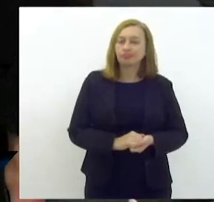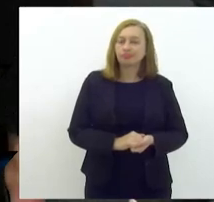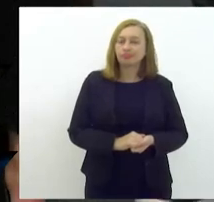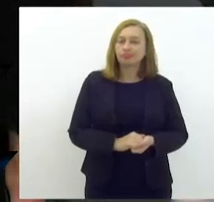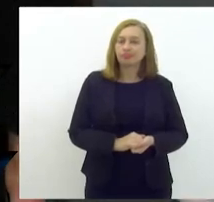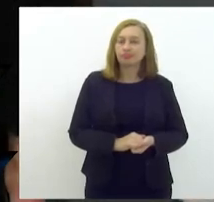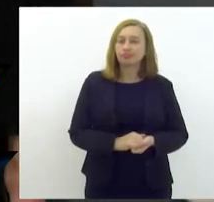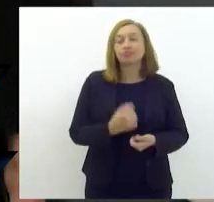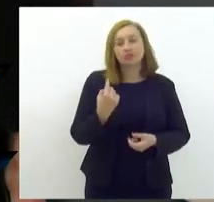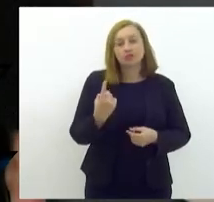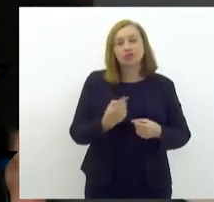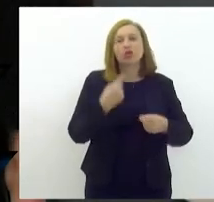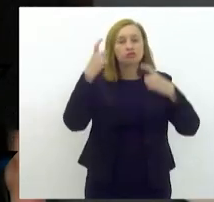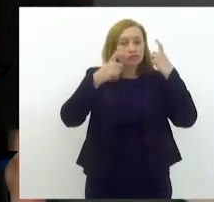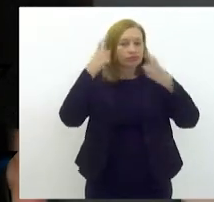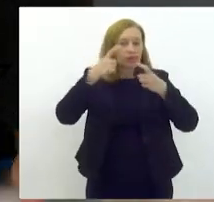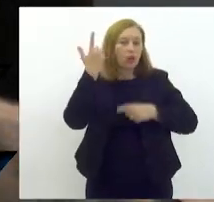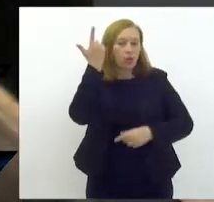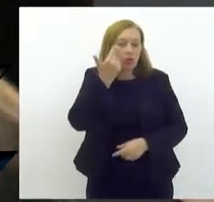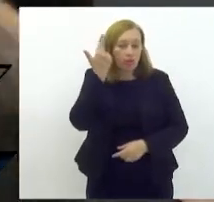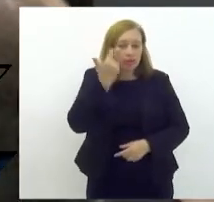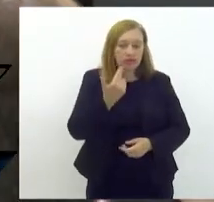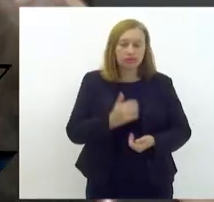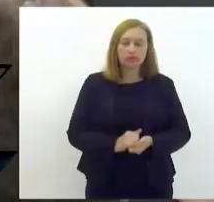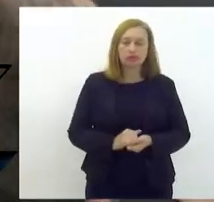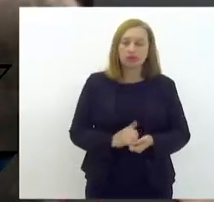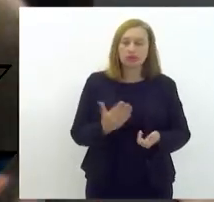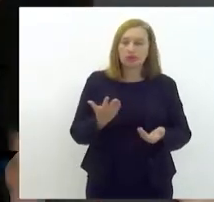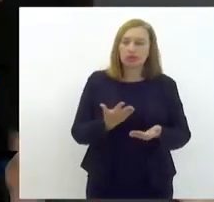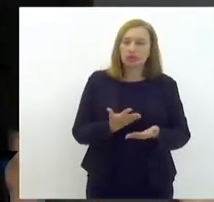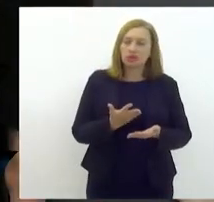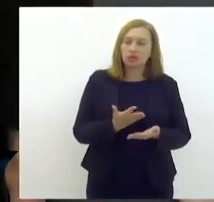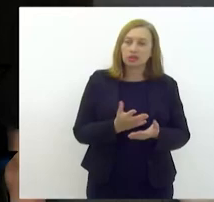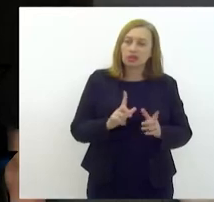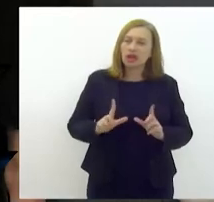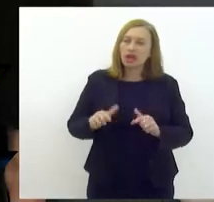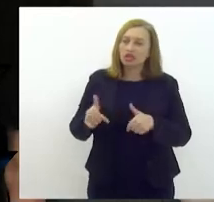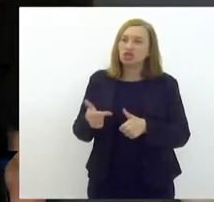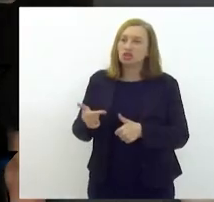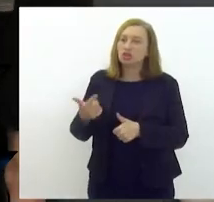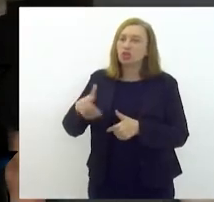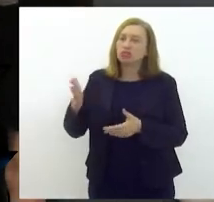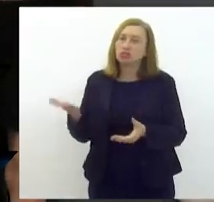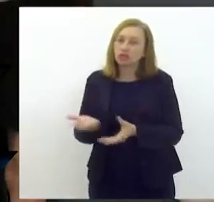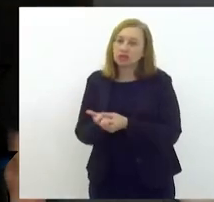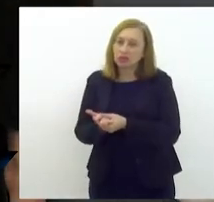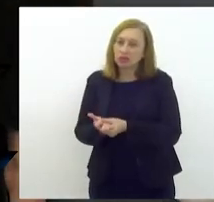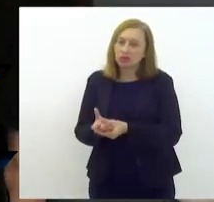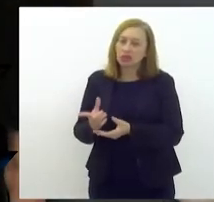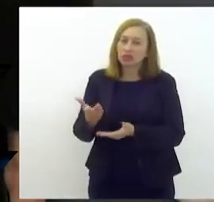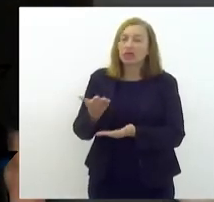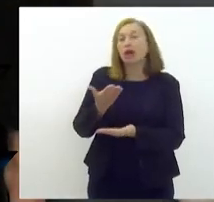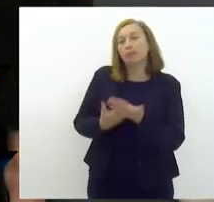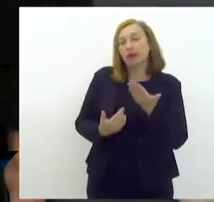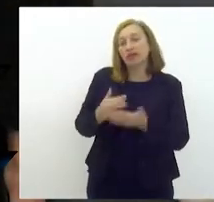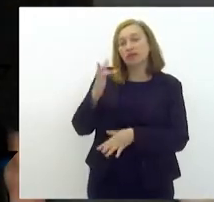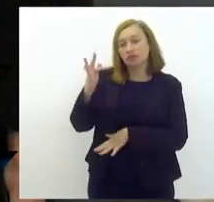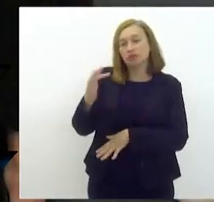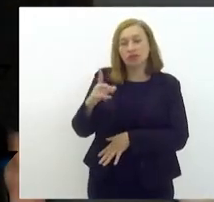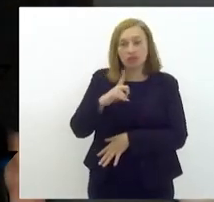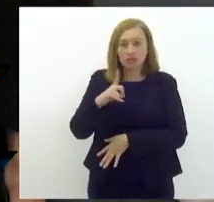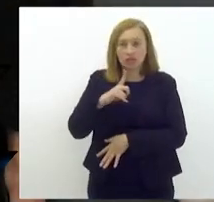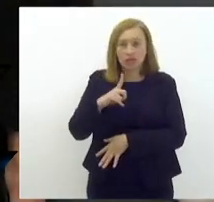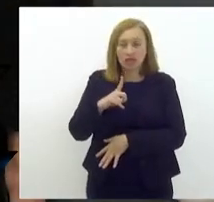e a gente ficou preocupado naturalmente de acabar movendo outra ação que venha ter uma derrota e